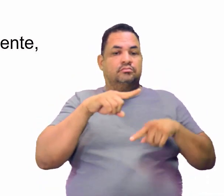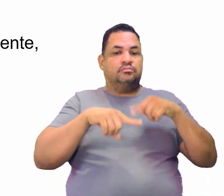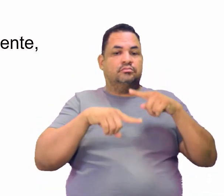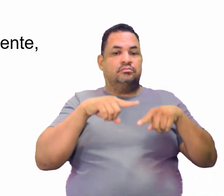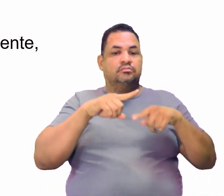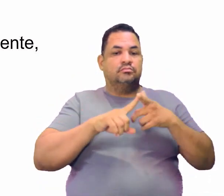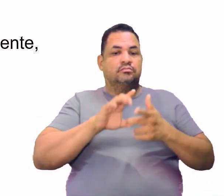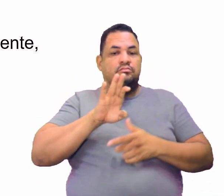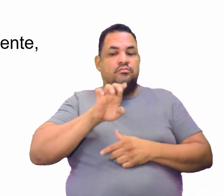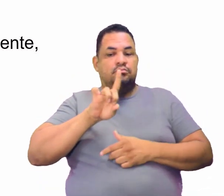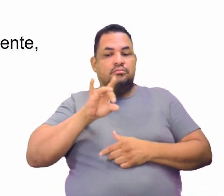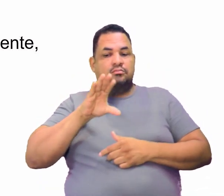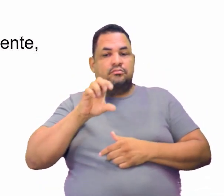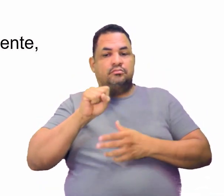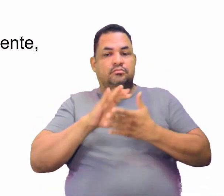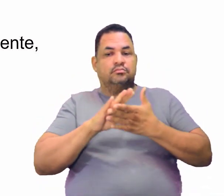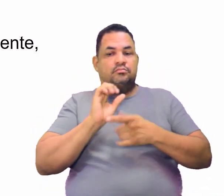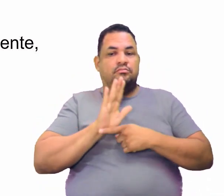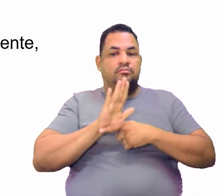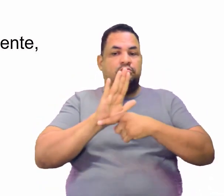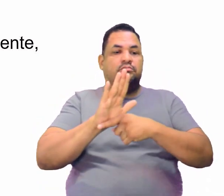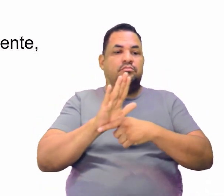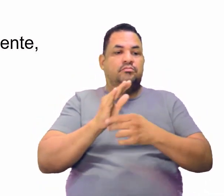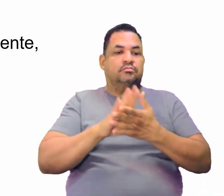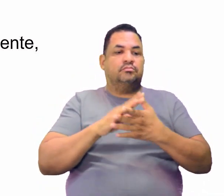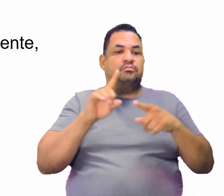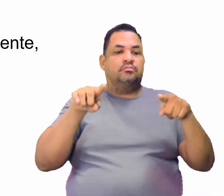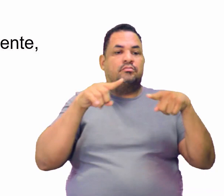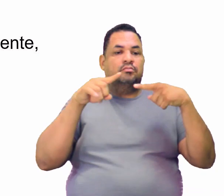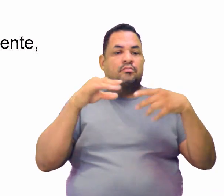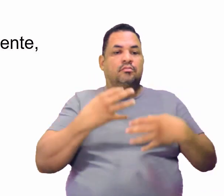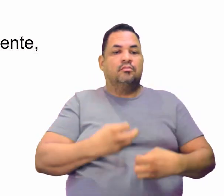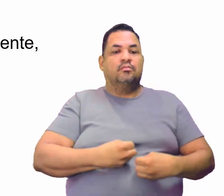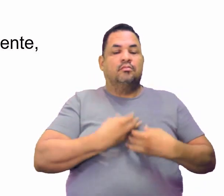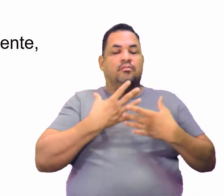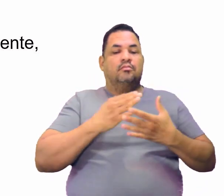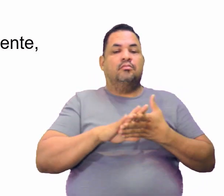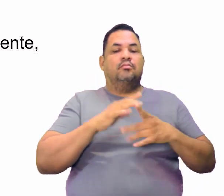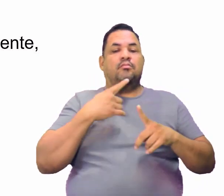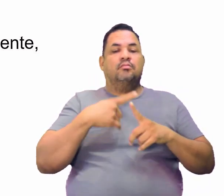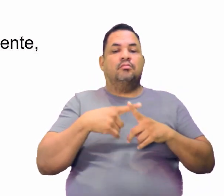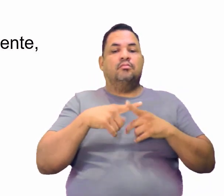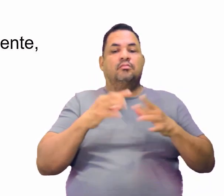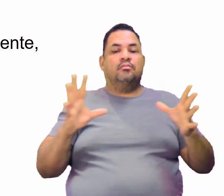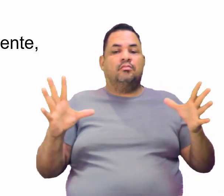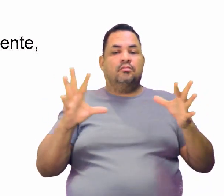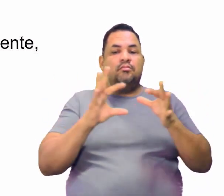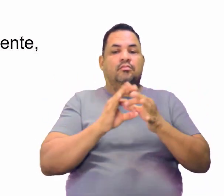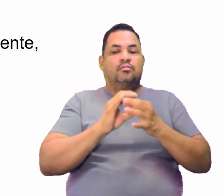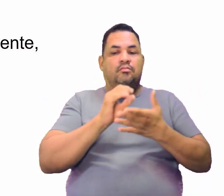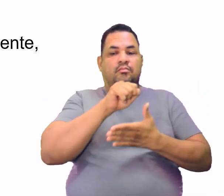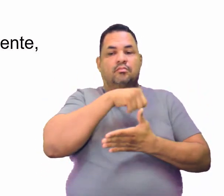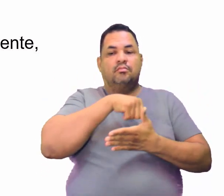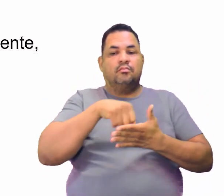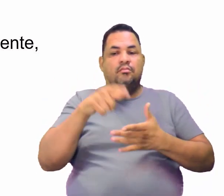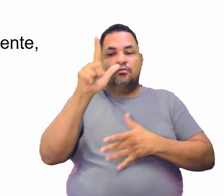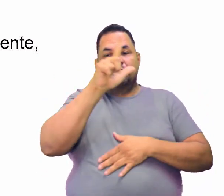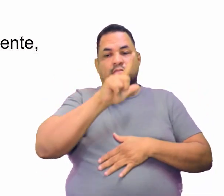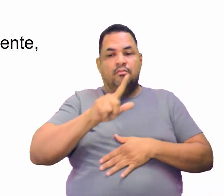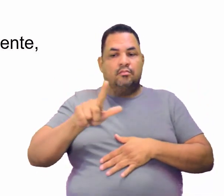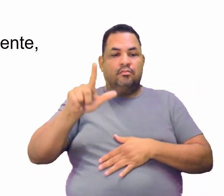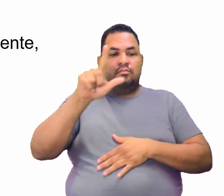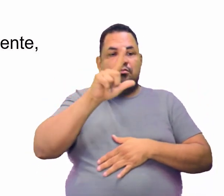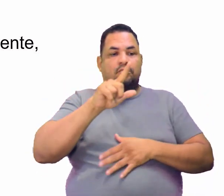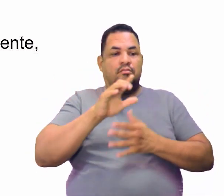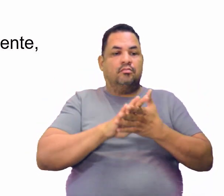de recursos estilísticos que contribuem para o caráter musical do poema o fato de, no contexto em que foi produzida a